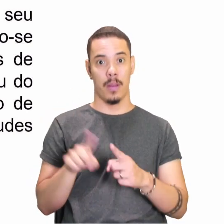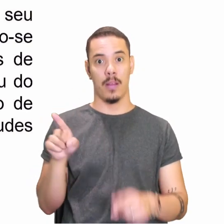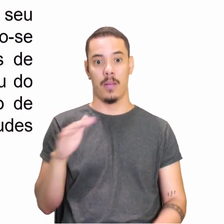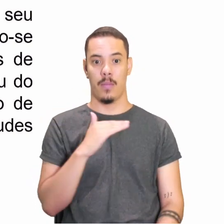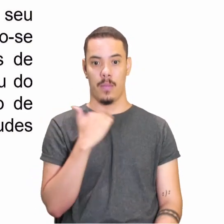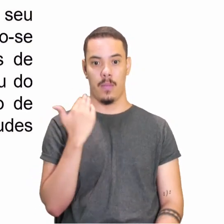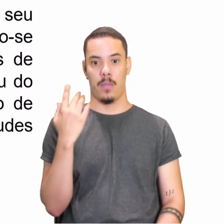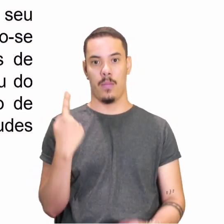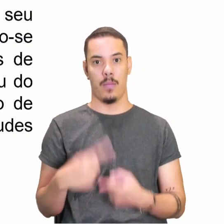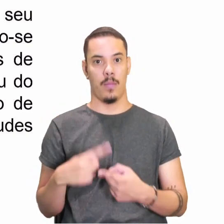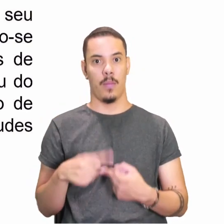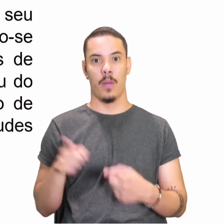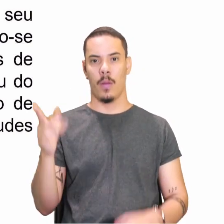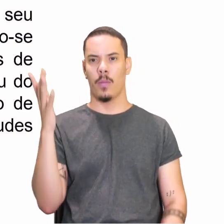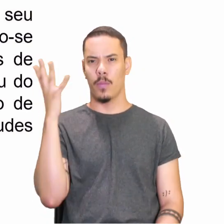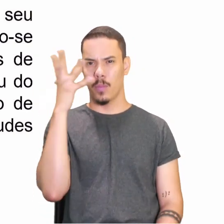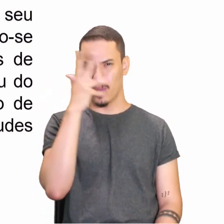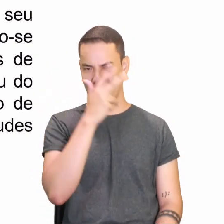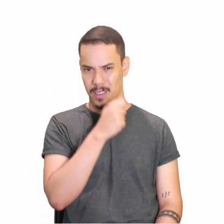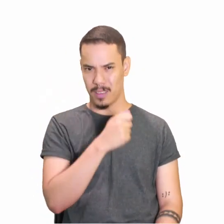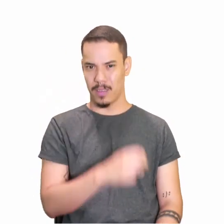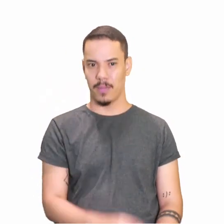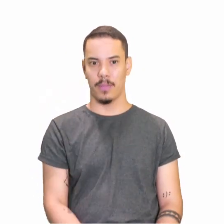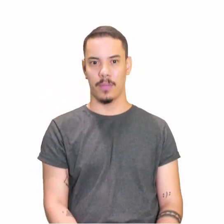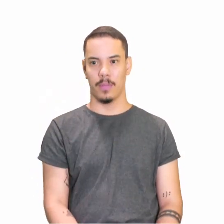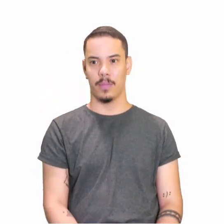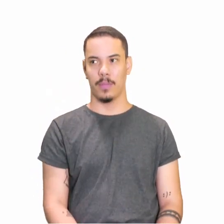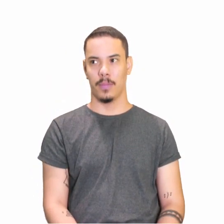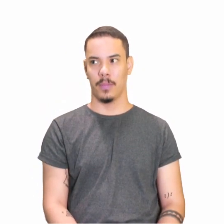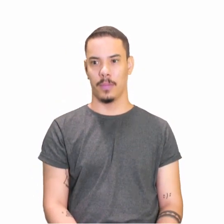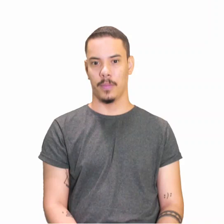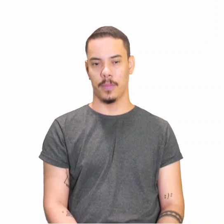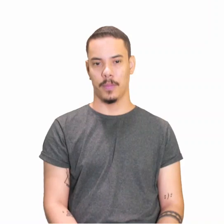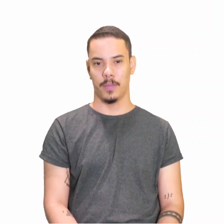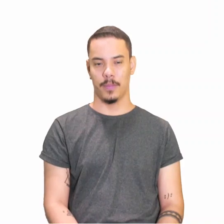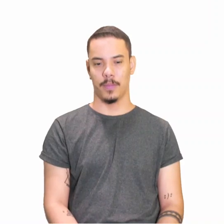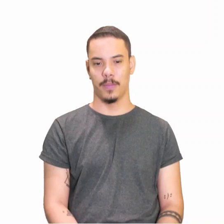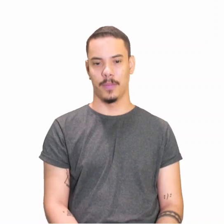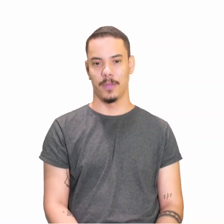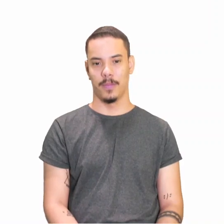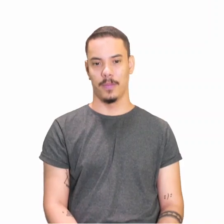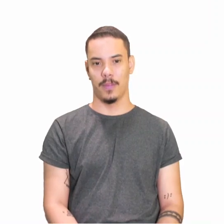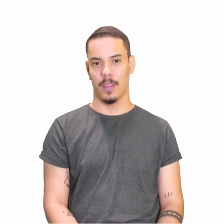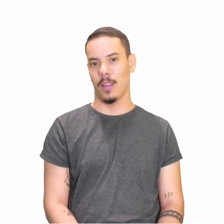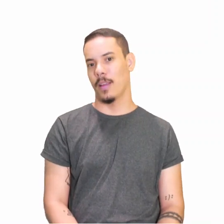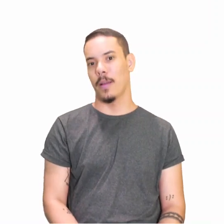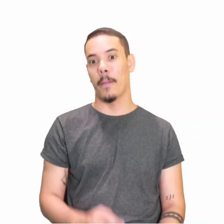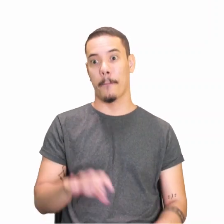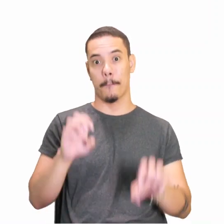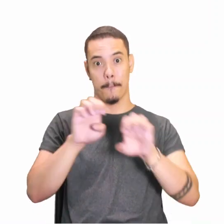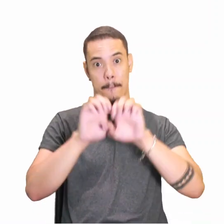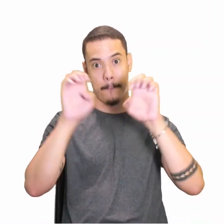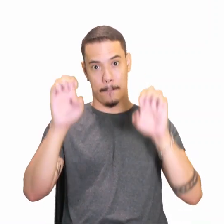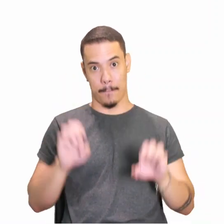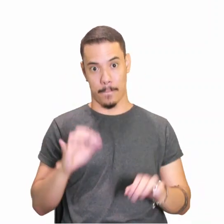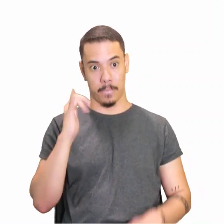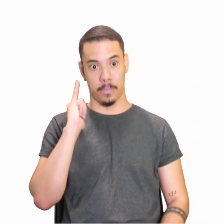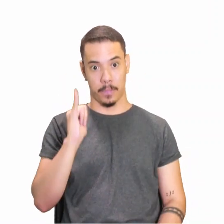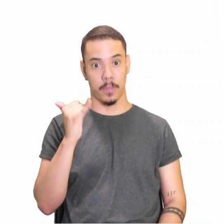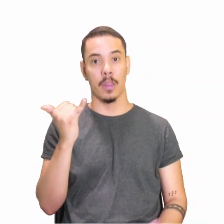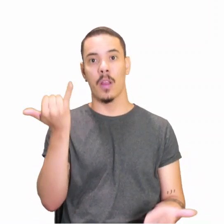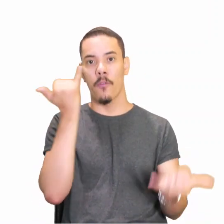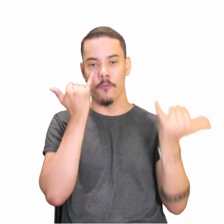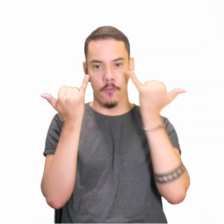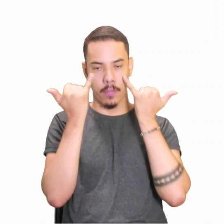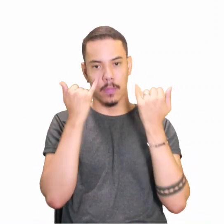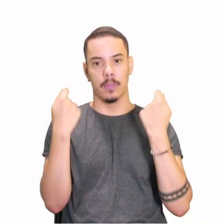sua beleza. Que fim trágico, né? Beleza? Bom, a estrutura da narrativa. Vamos lá. As informações, elas